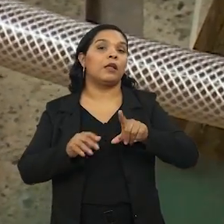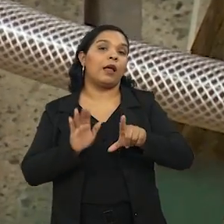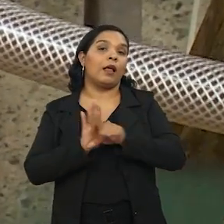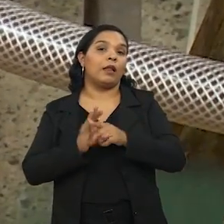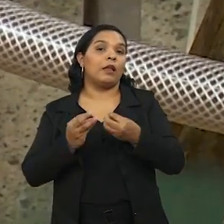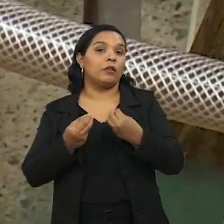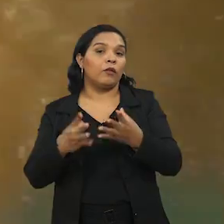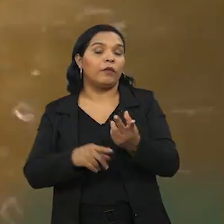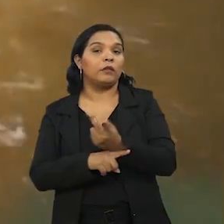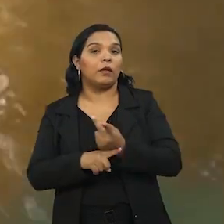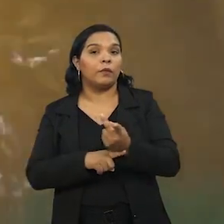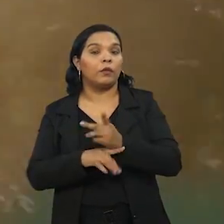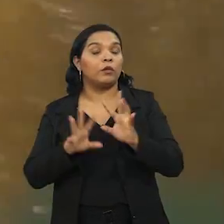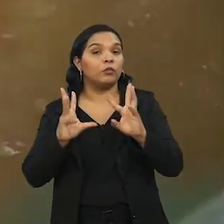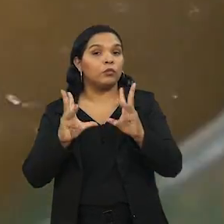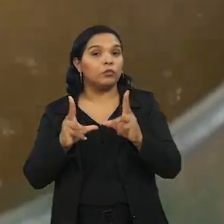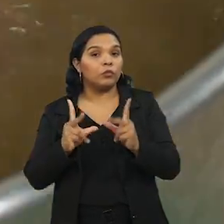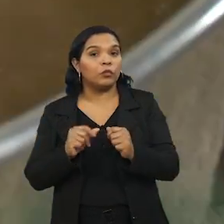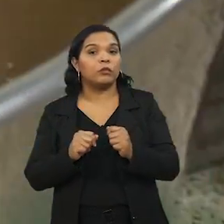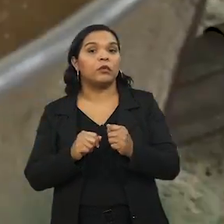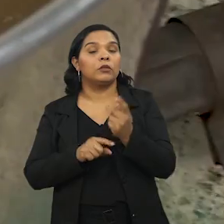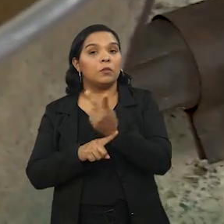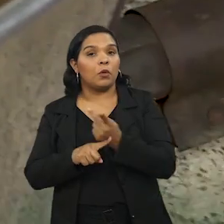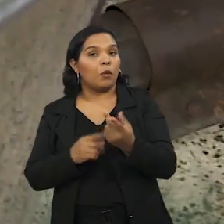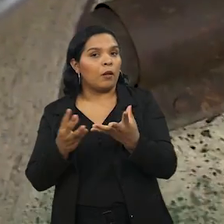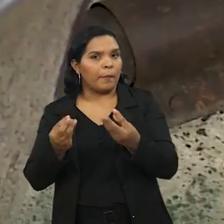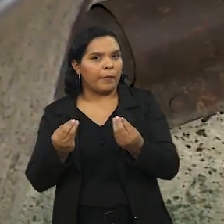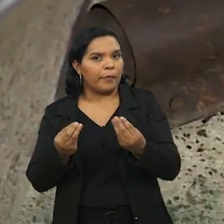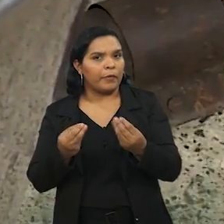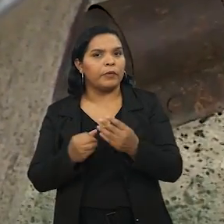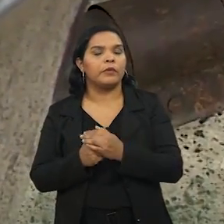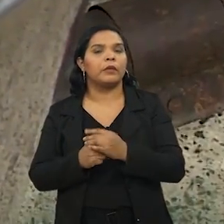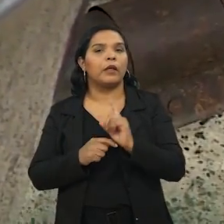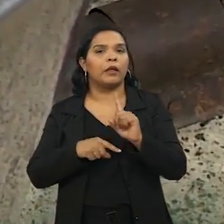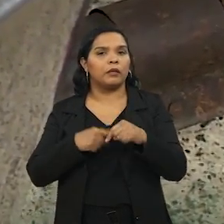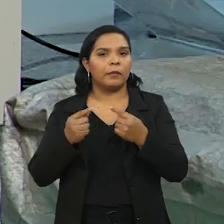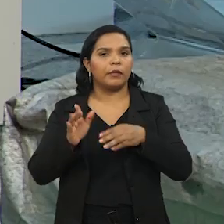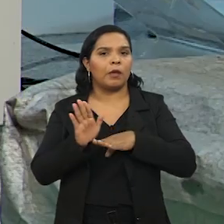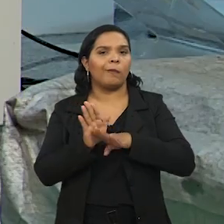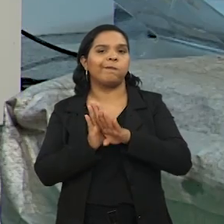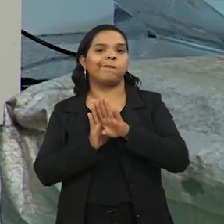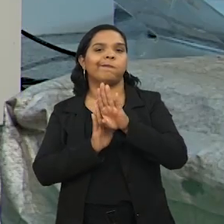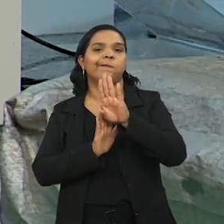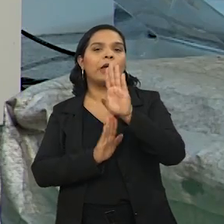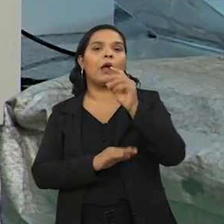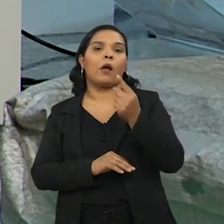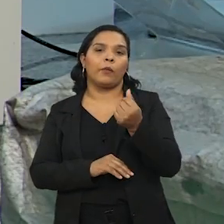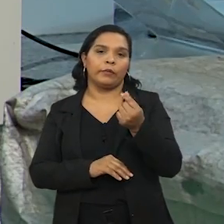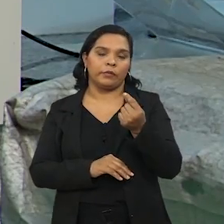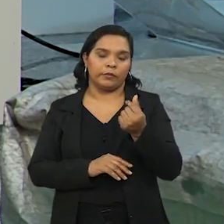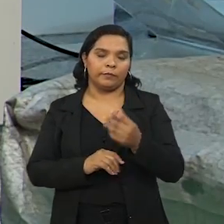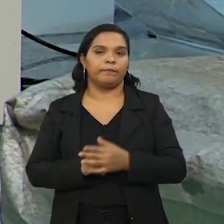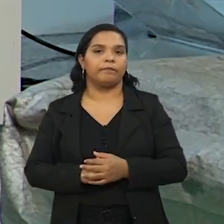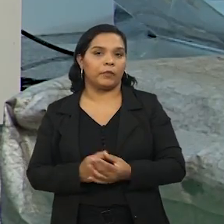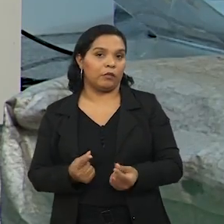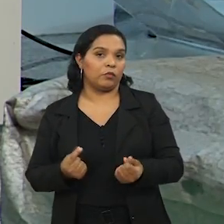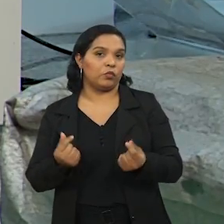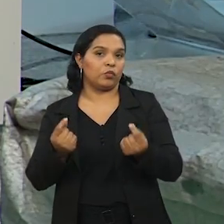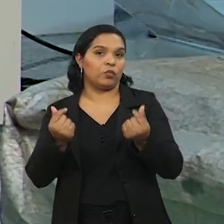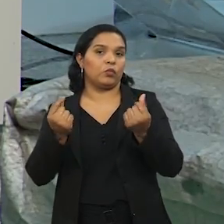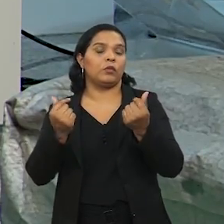questão da lei da oferta e da procura, né? Tudo que a gente procura muito, ele acaba por aumentar o preço.